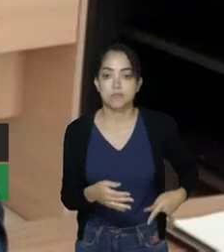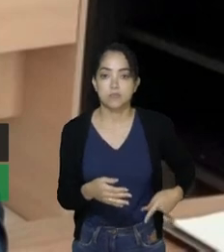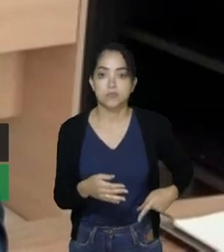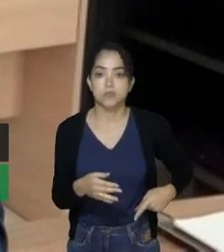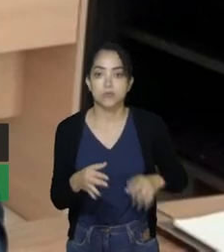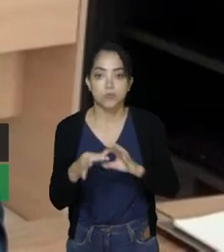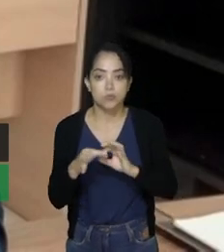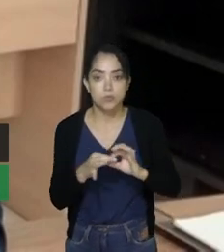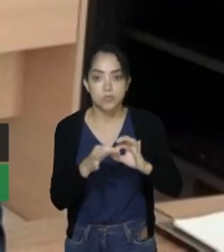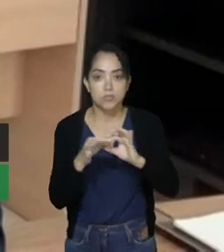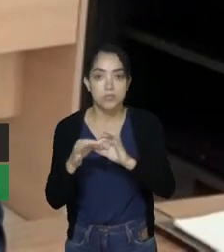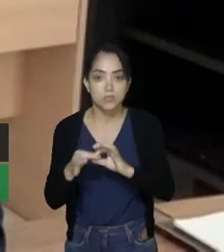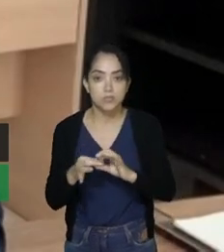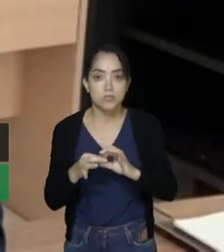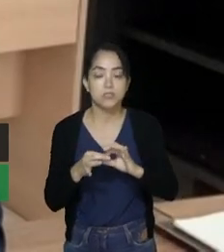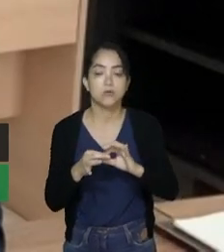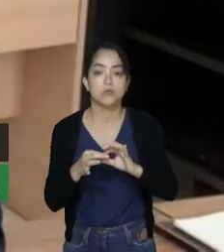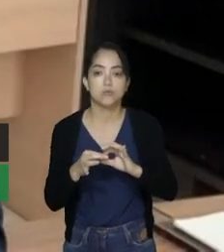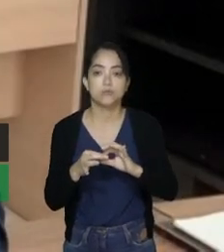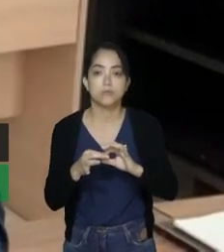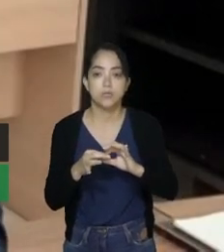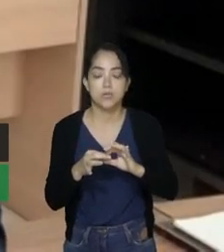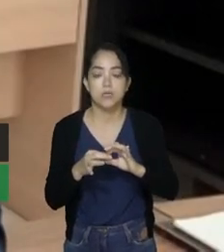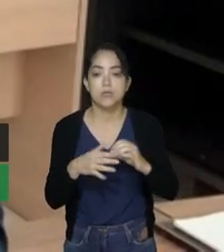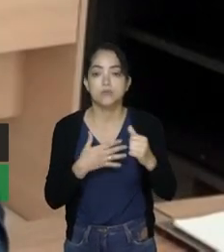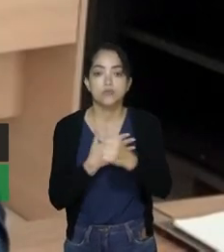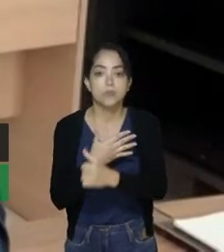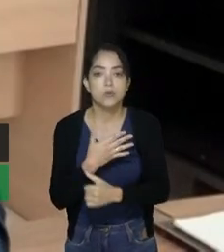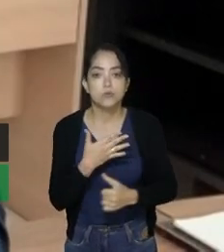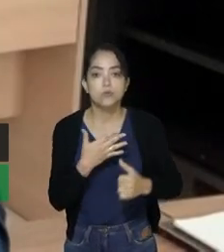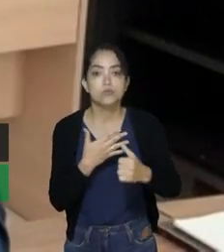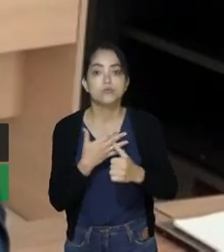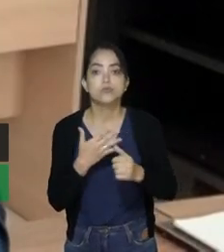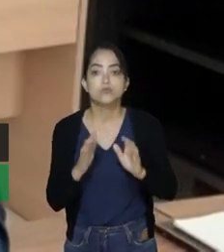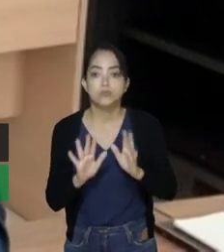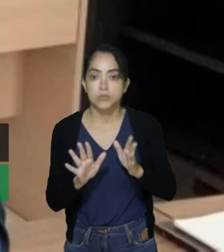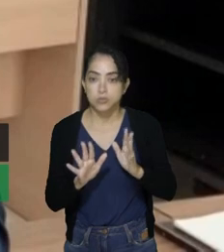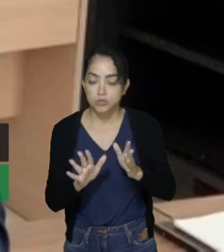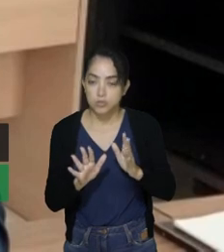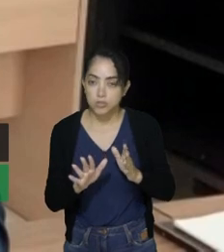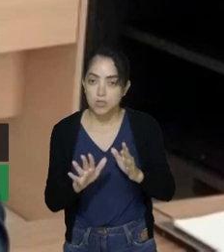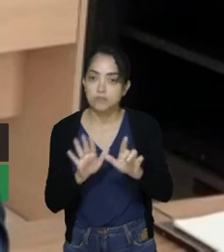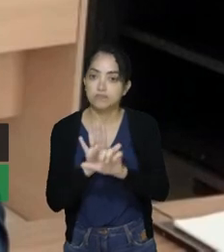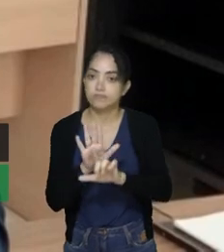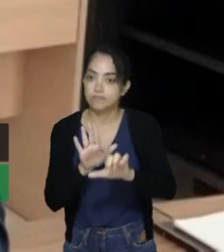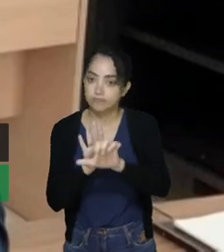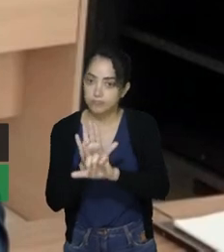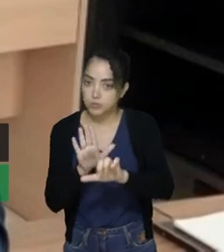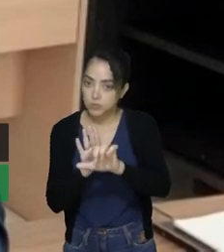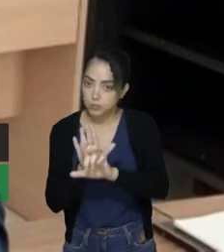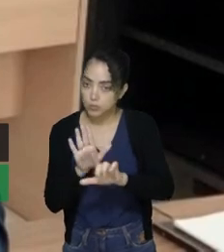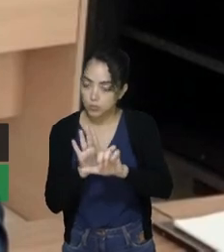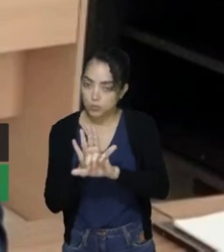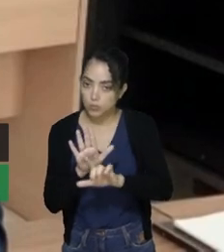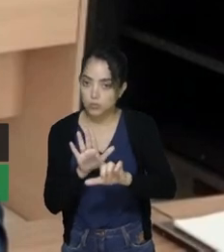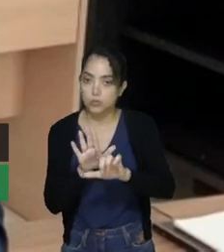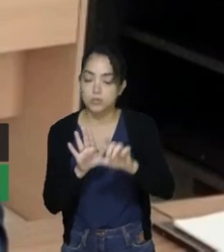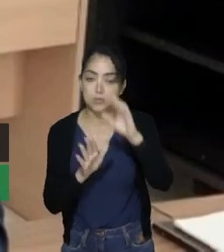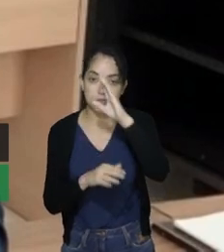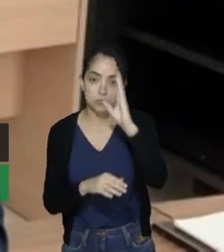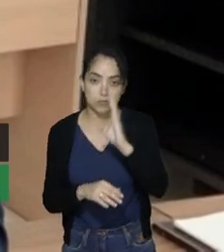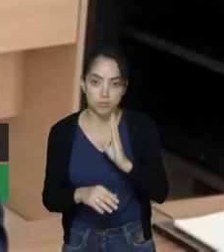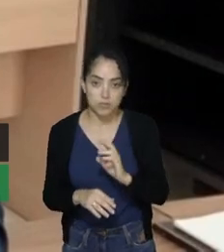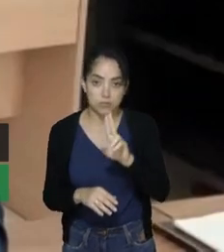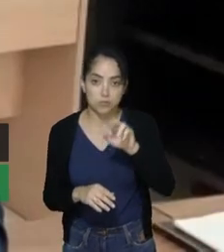do Mercosul, eu que tive a honra de estar presidente da União dos Legislativos e Legisladores do Brasil, a